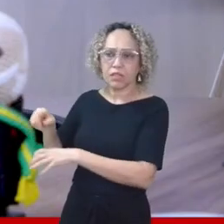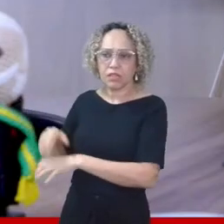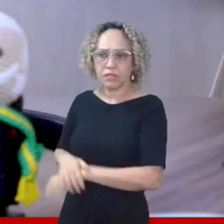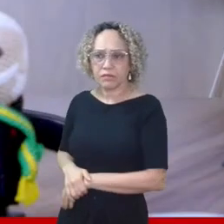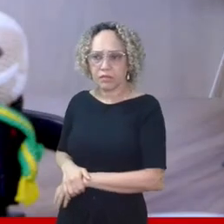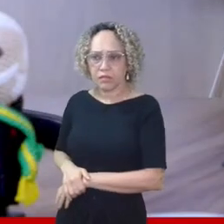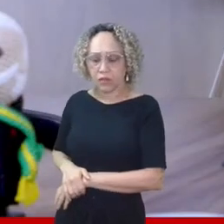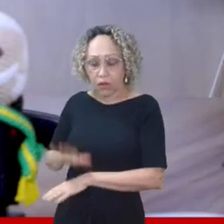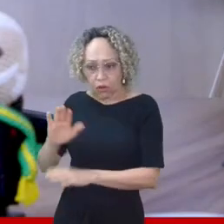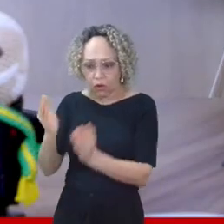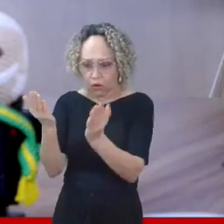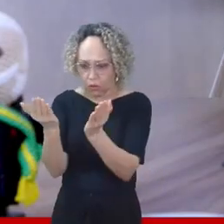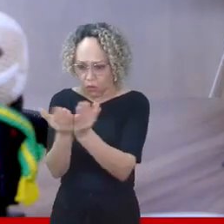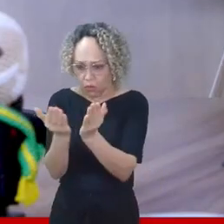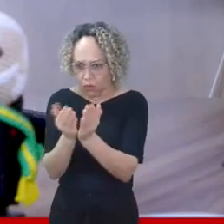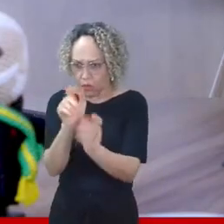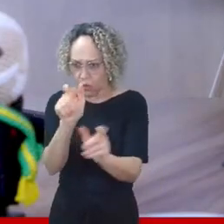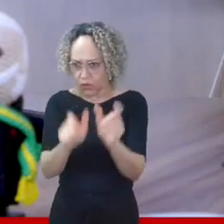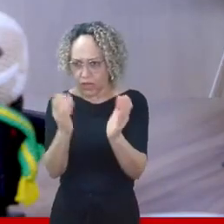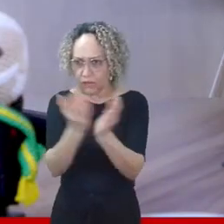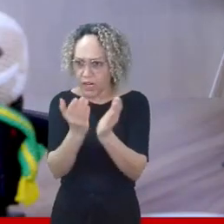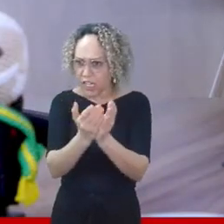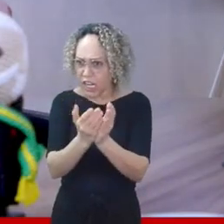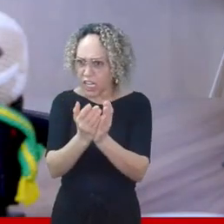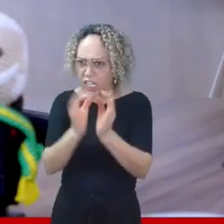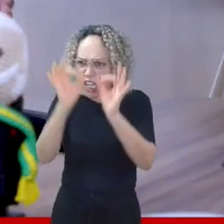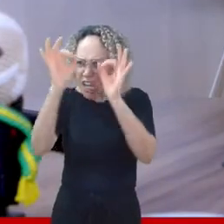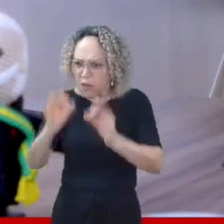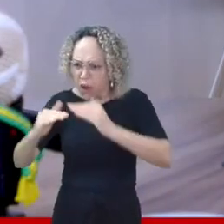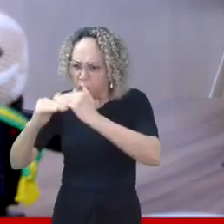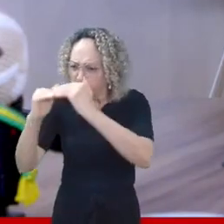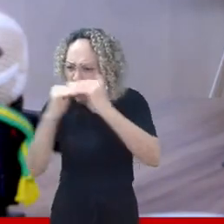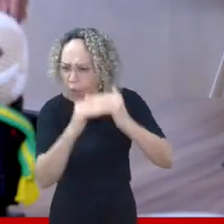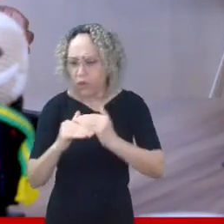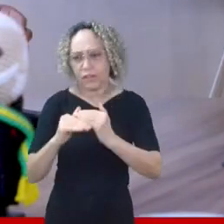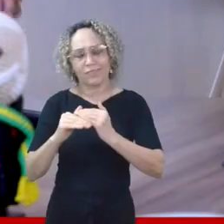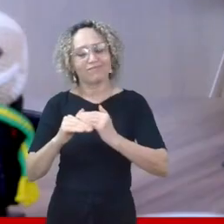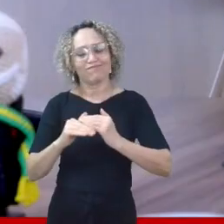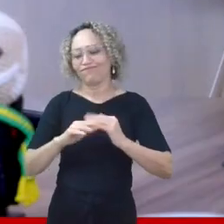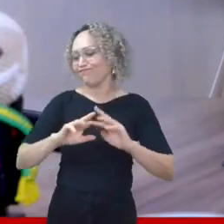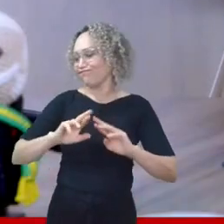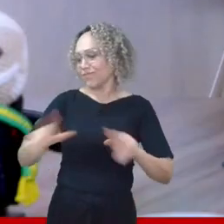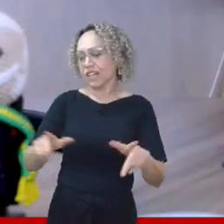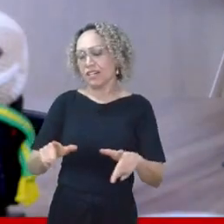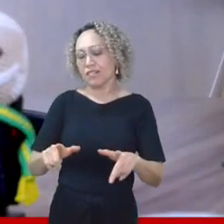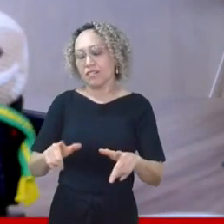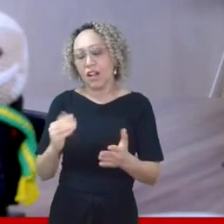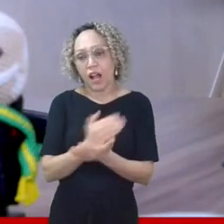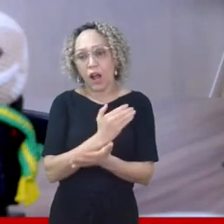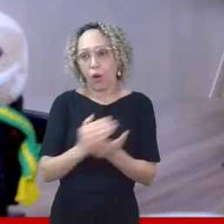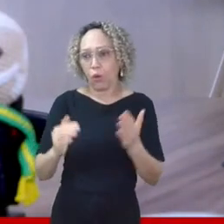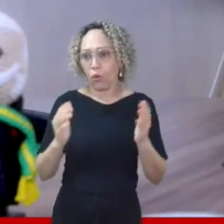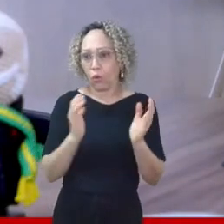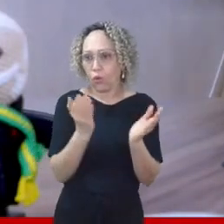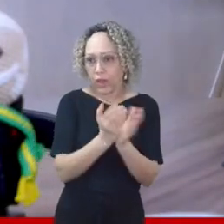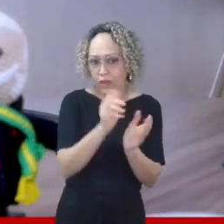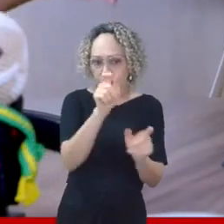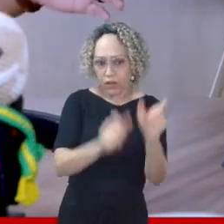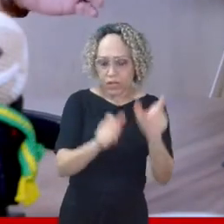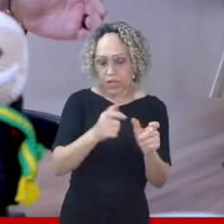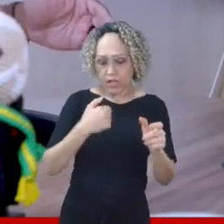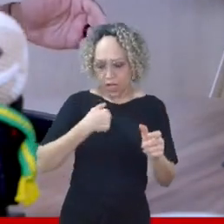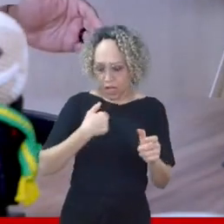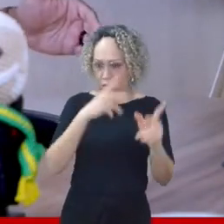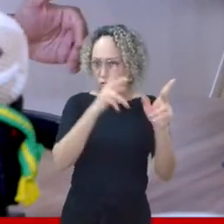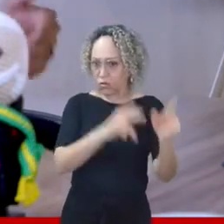eles não são homogêneos, existem os evangélicos que estão resistindo, inclusive, às estruturas fundamentalistas das instituições, assim como vários